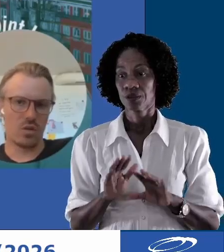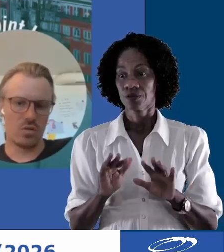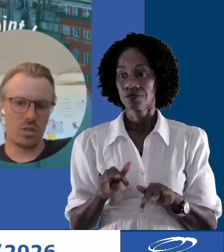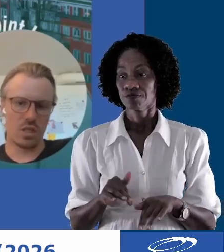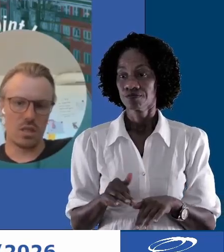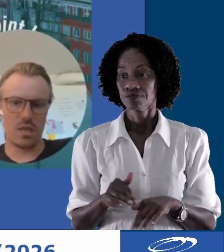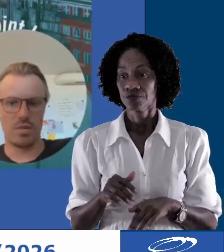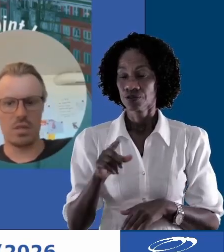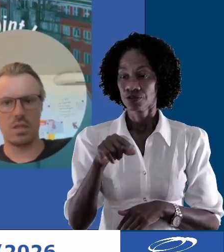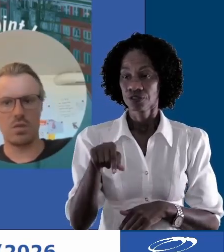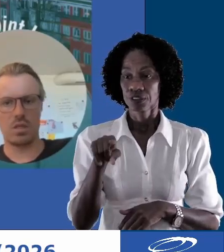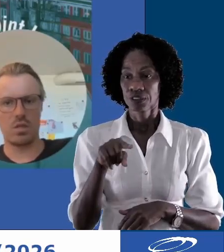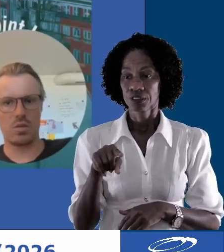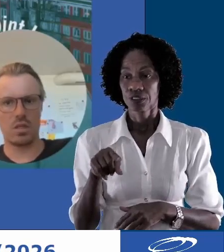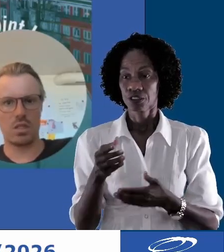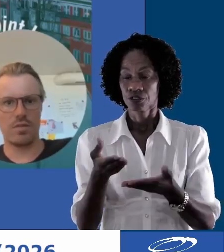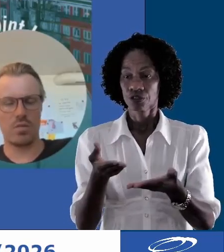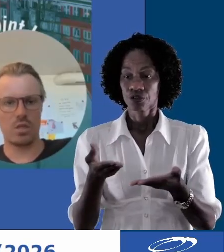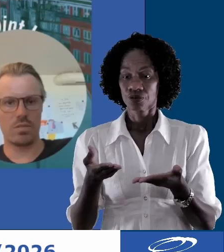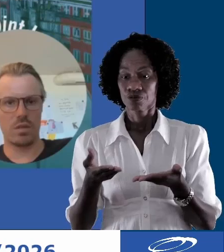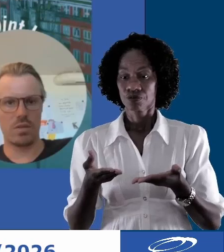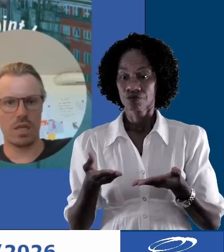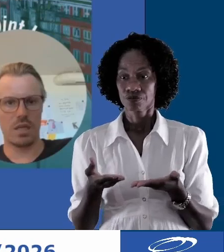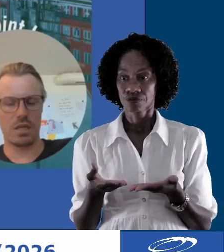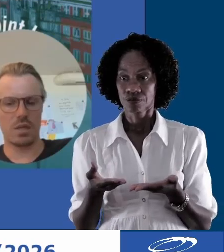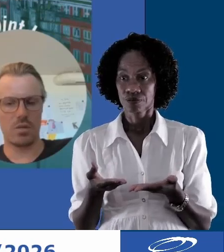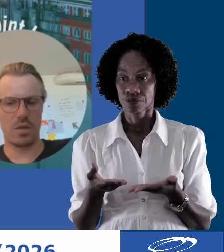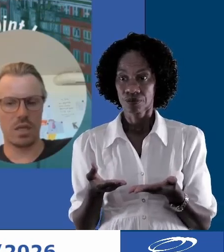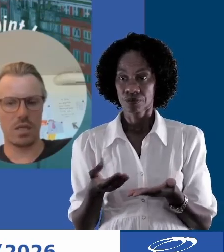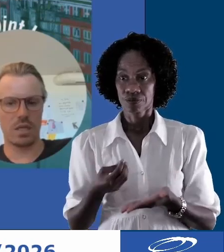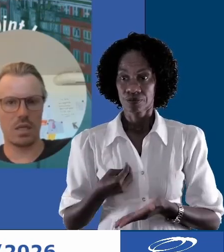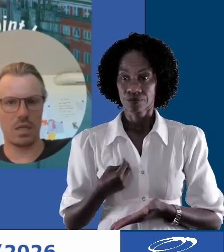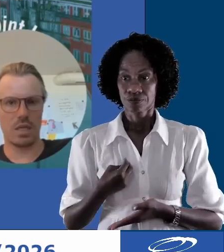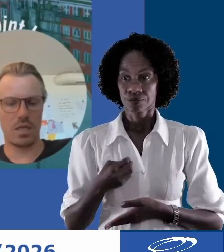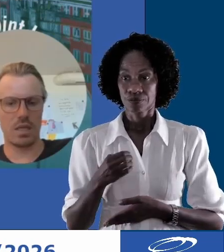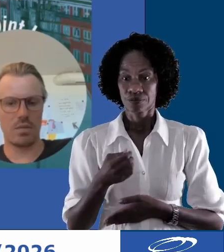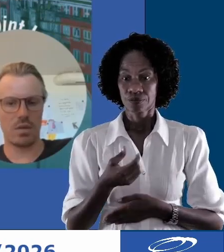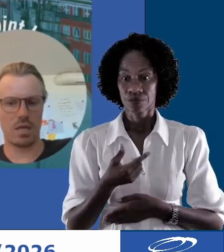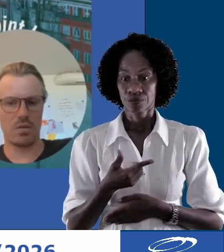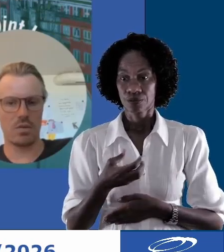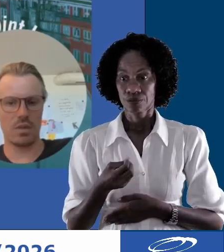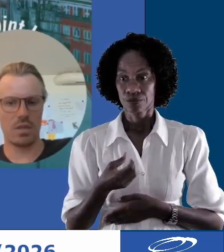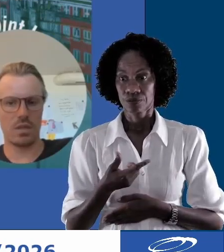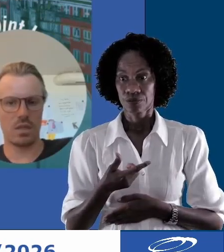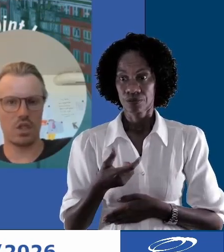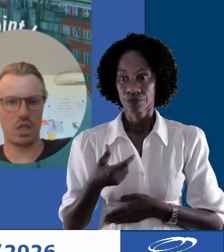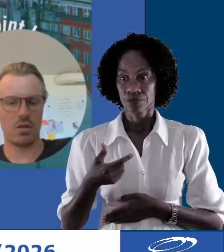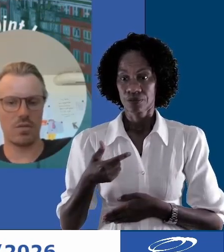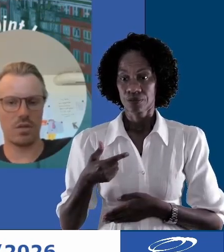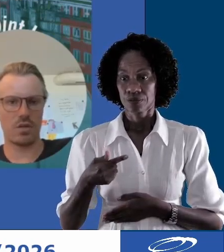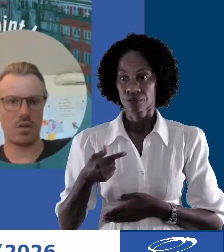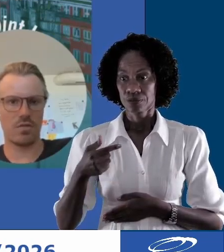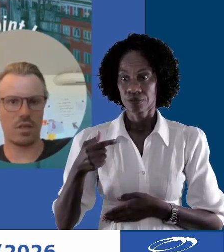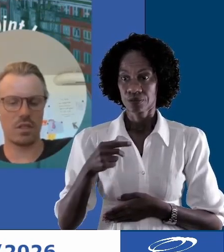all to attend EPIS 2027, which will be held in Copenhagen in Denmark. I will be the chair of